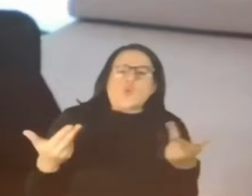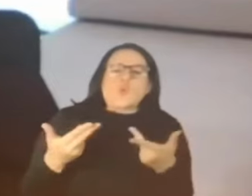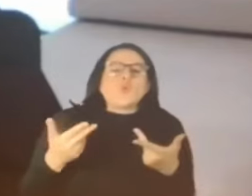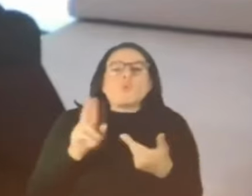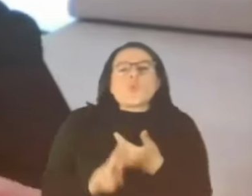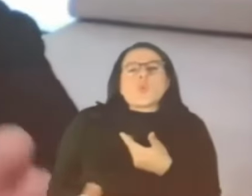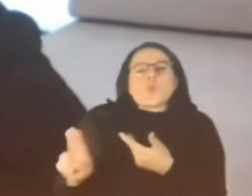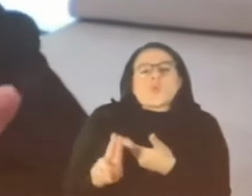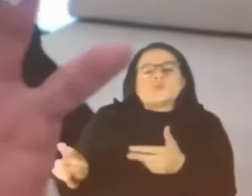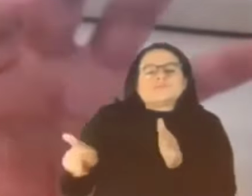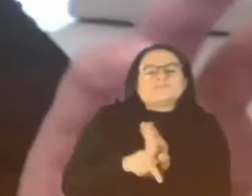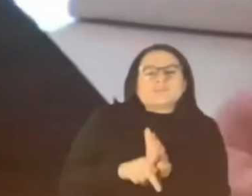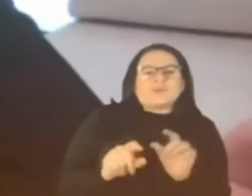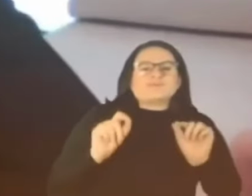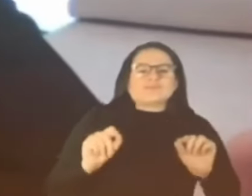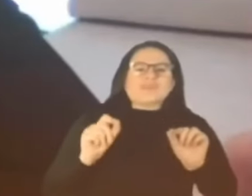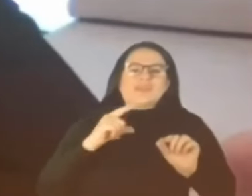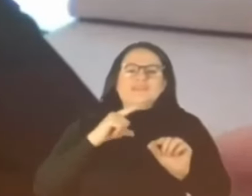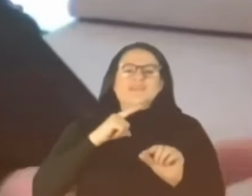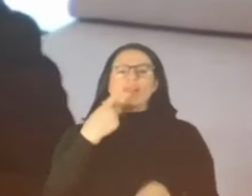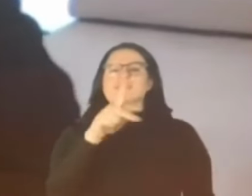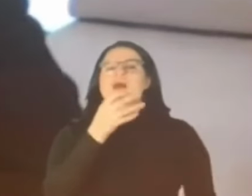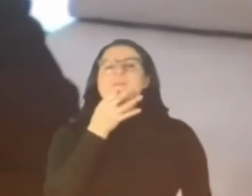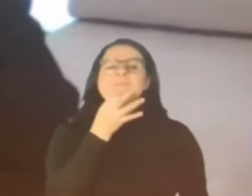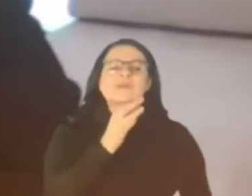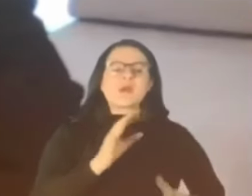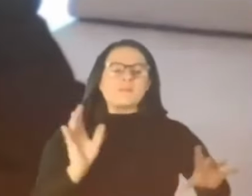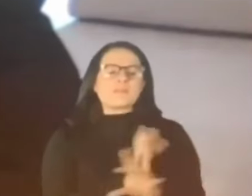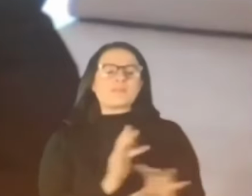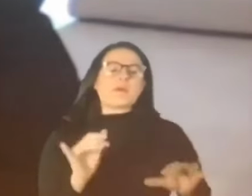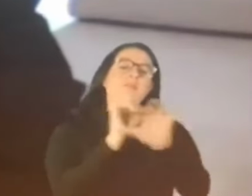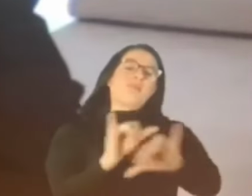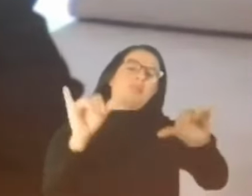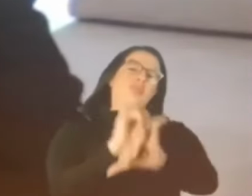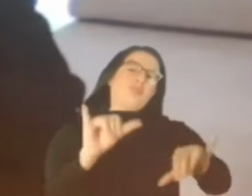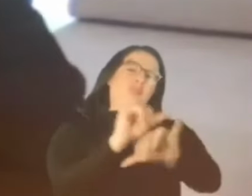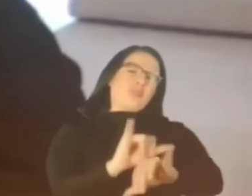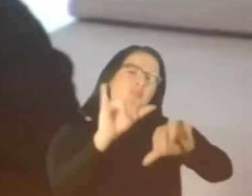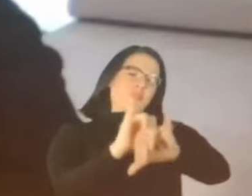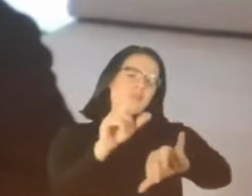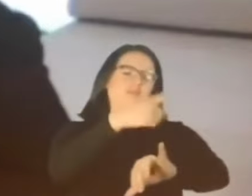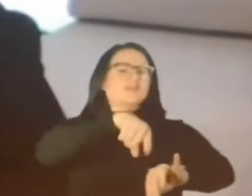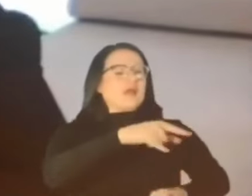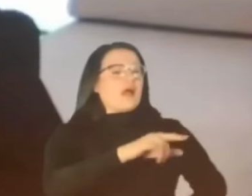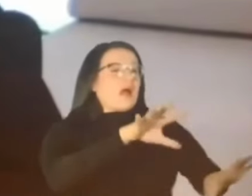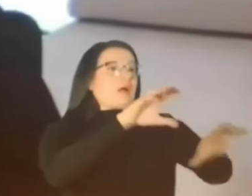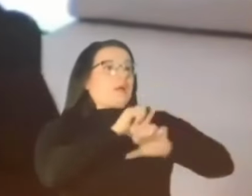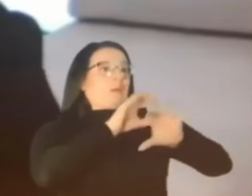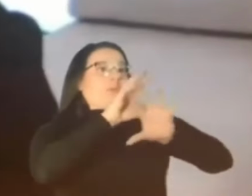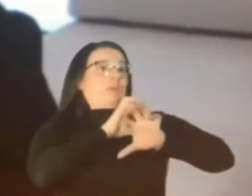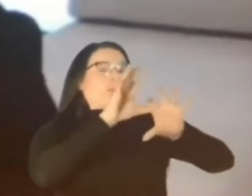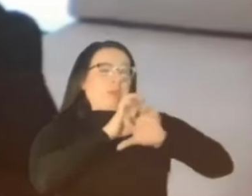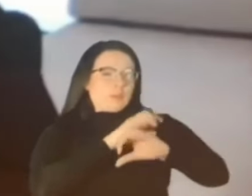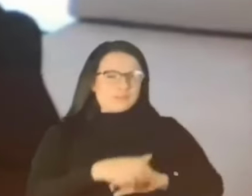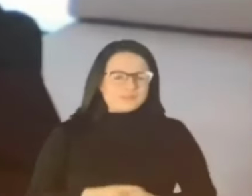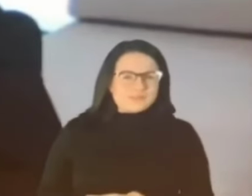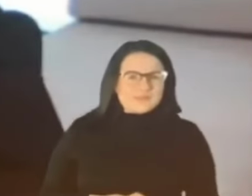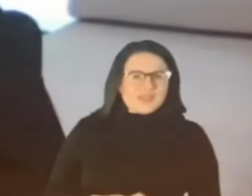deturpando e formando a opinião pública através de uma propaganda midiática. O lawfare, ele não é algo